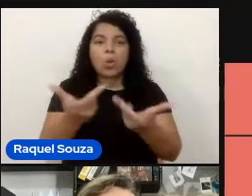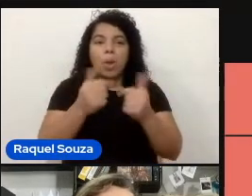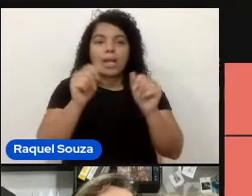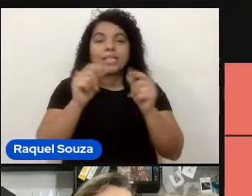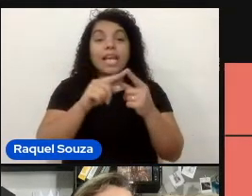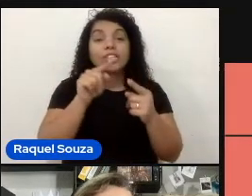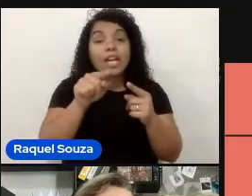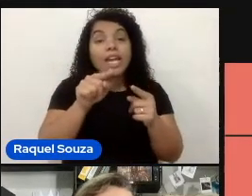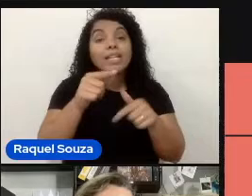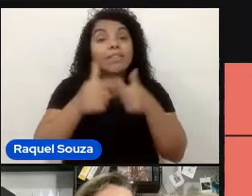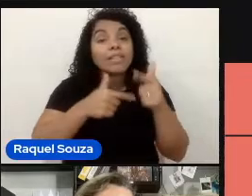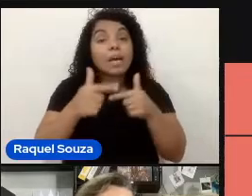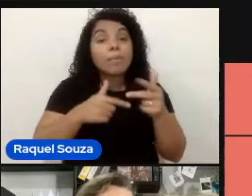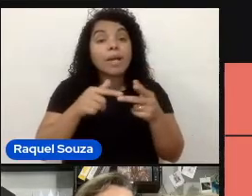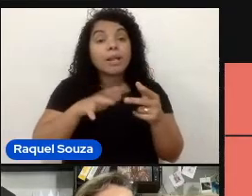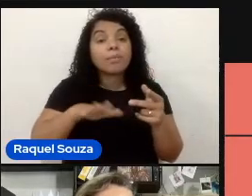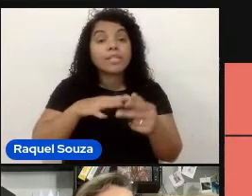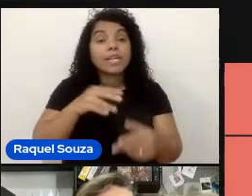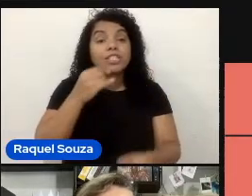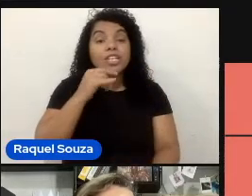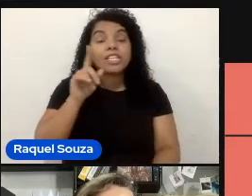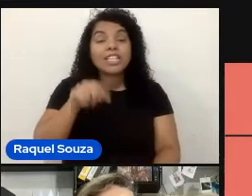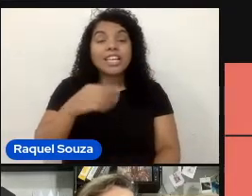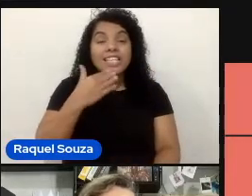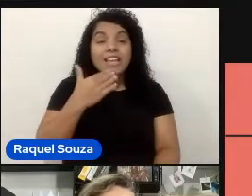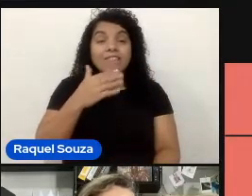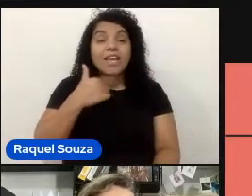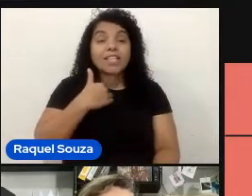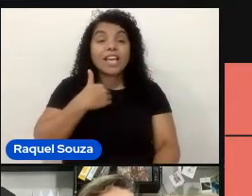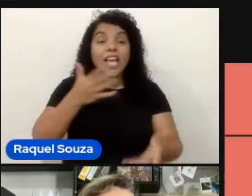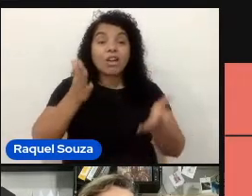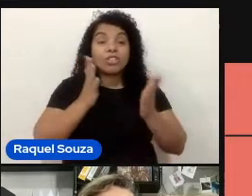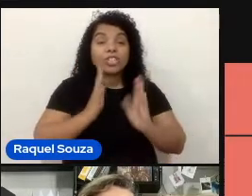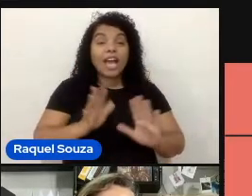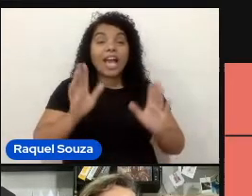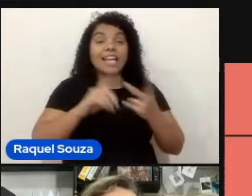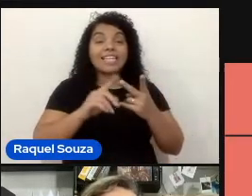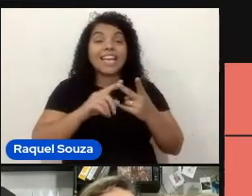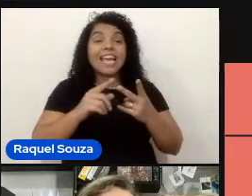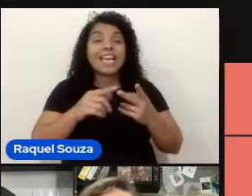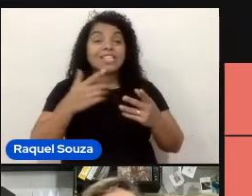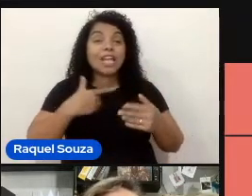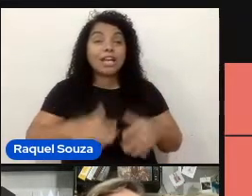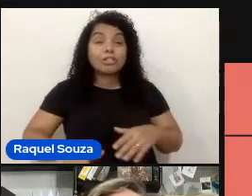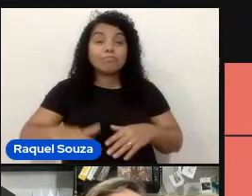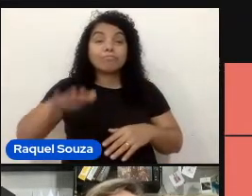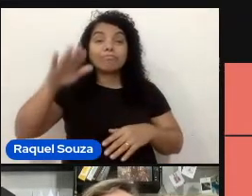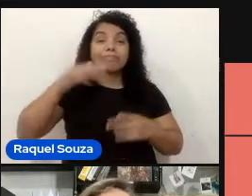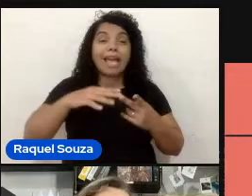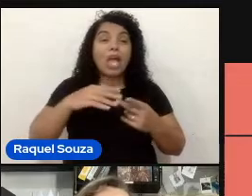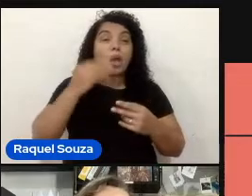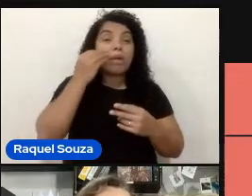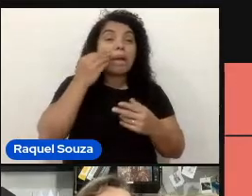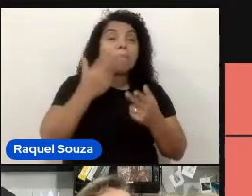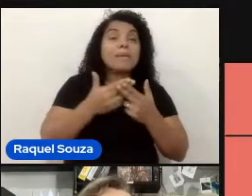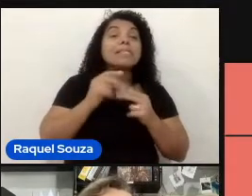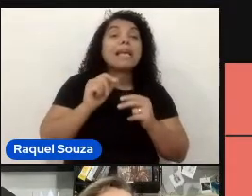né? Eu sou QA nata, desde pequena já nasci testando a paciência dos meus pais, dos meus irmãos, e é isso